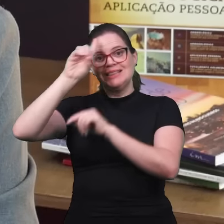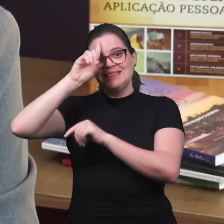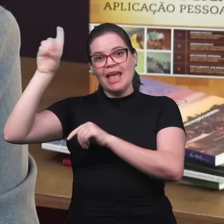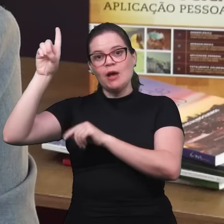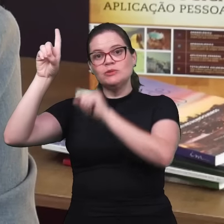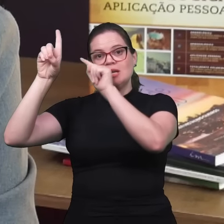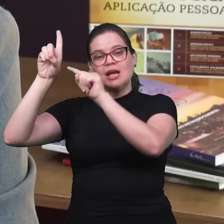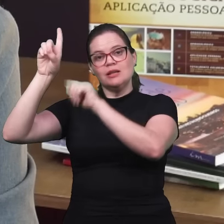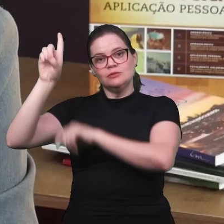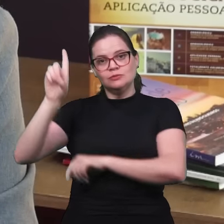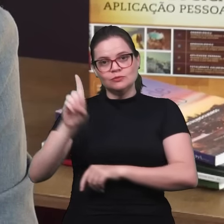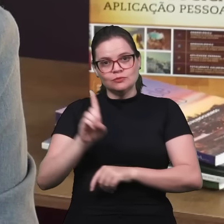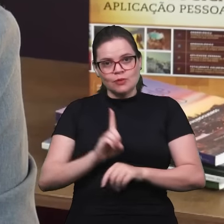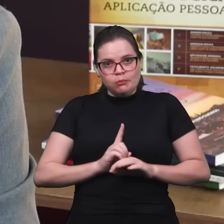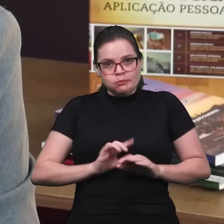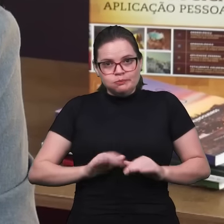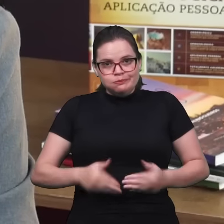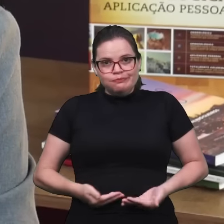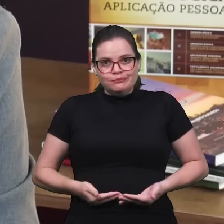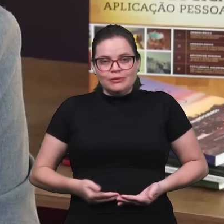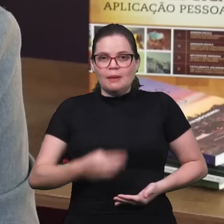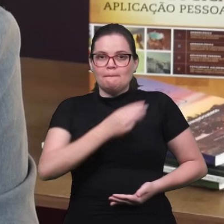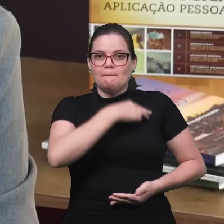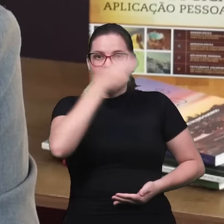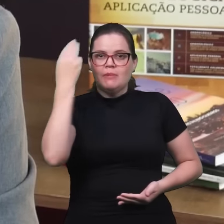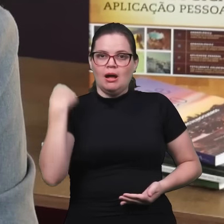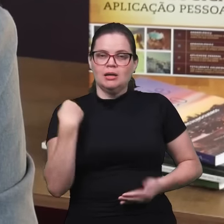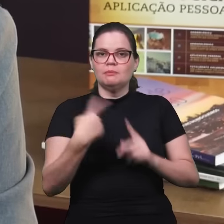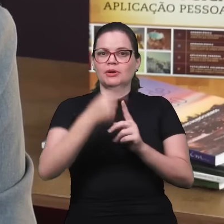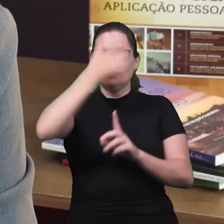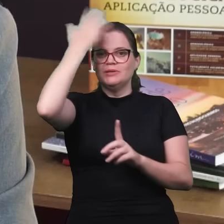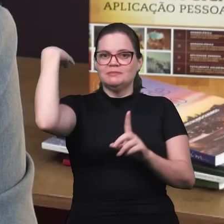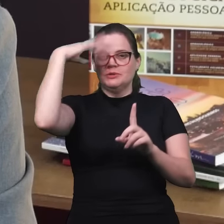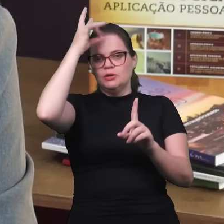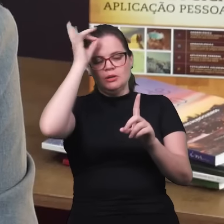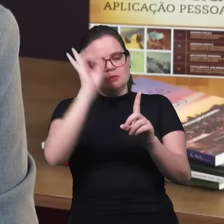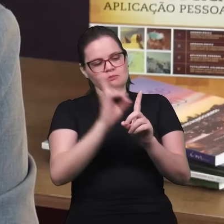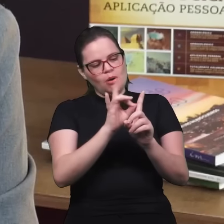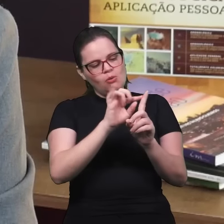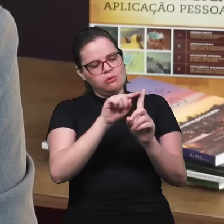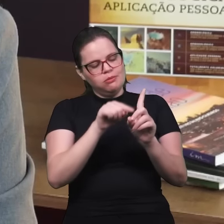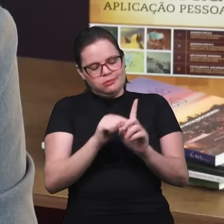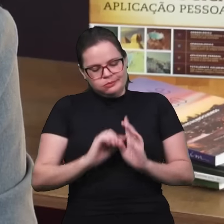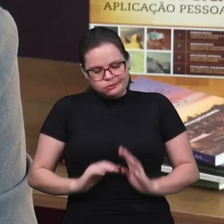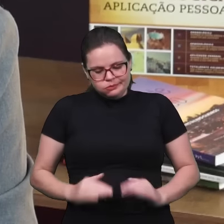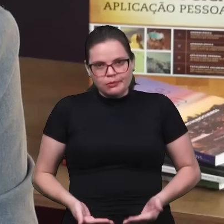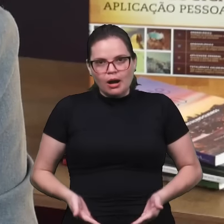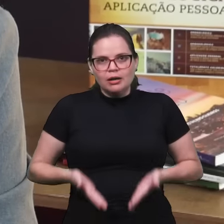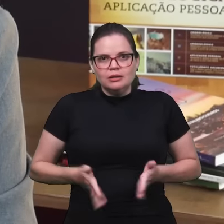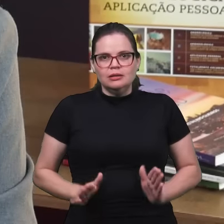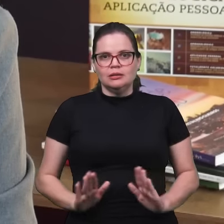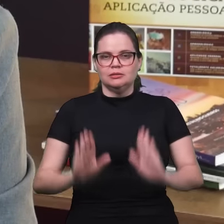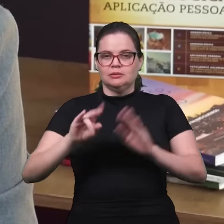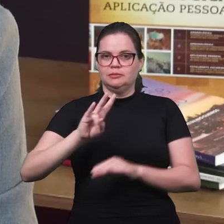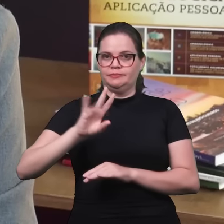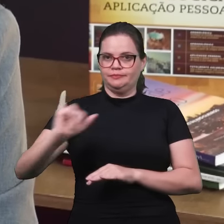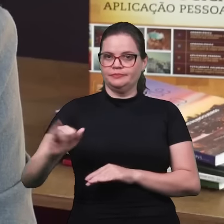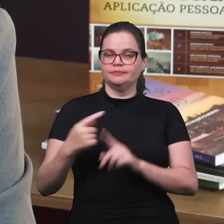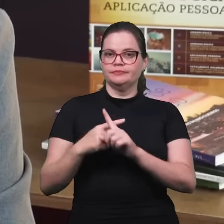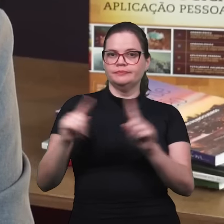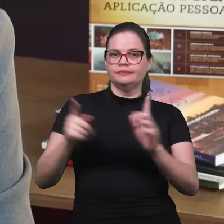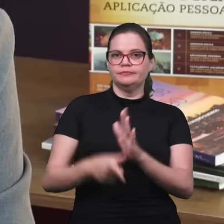Nasceria de Maria ali, seria concebido pelo Espírito Santo, mas havia várias promessas, várias profecias, né? Lá